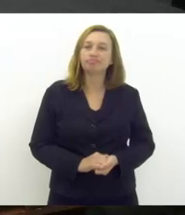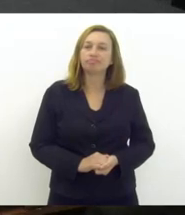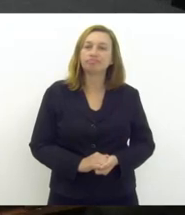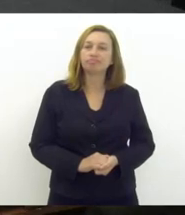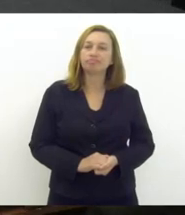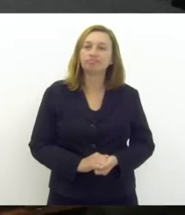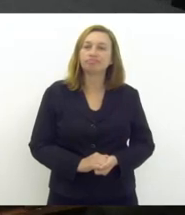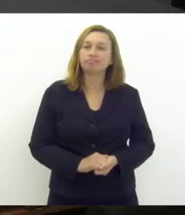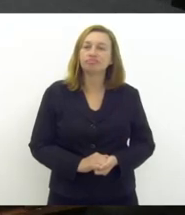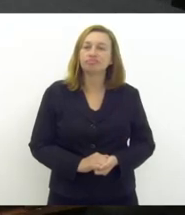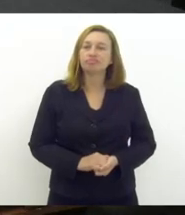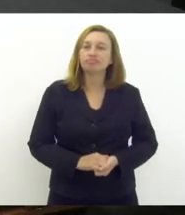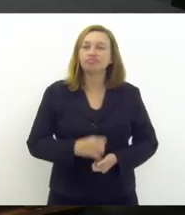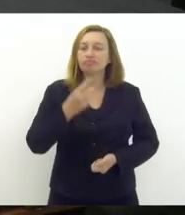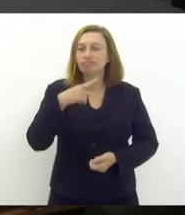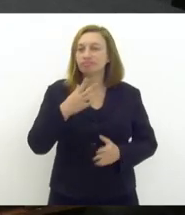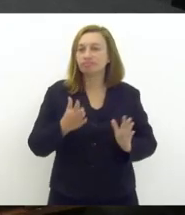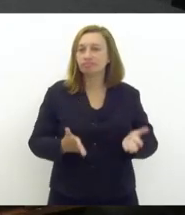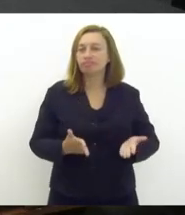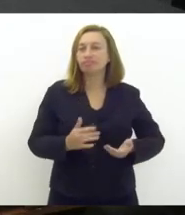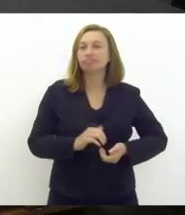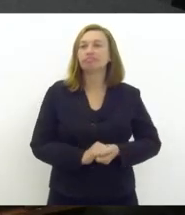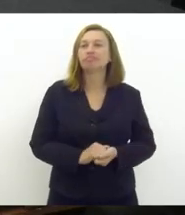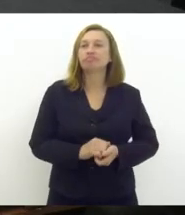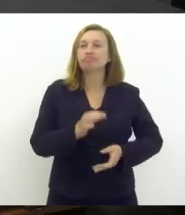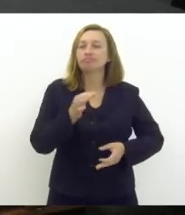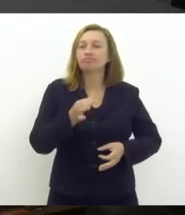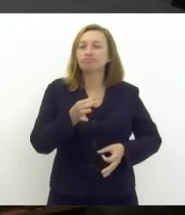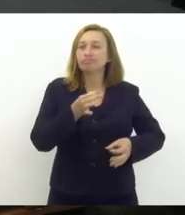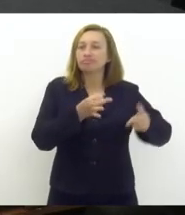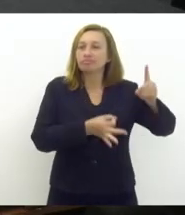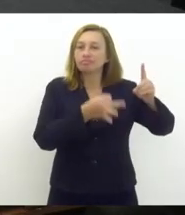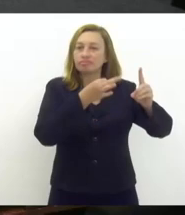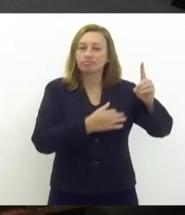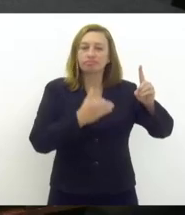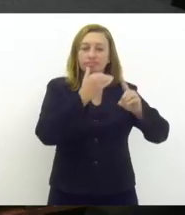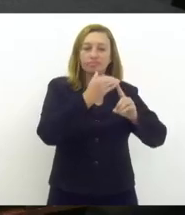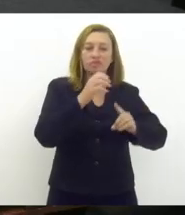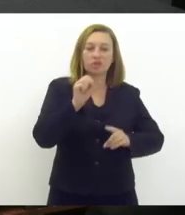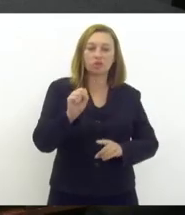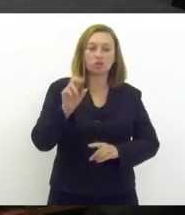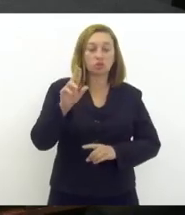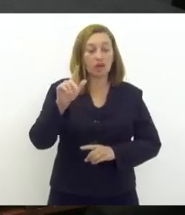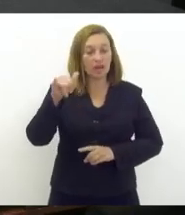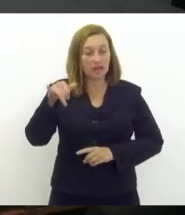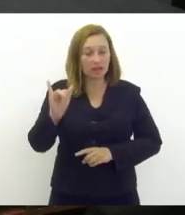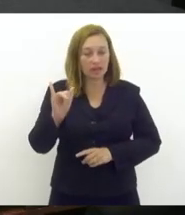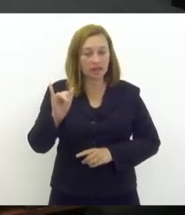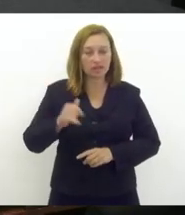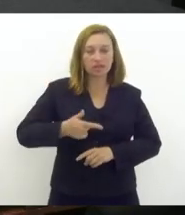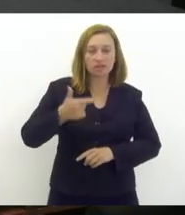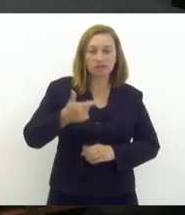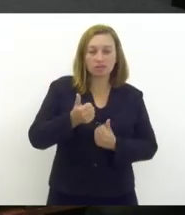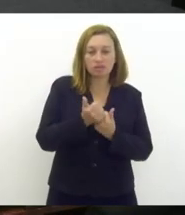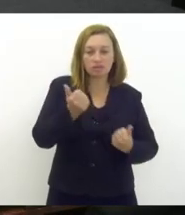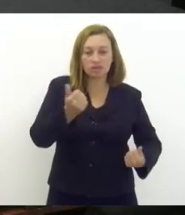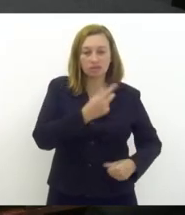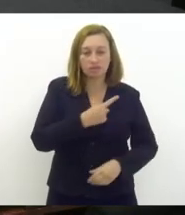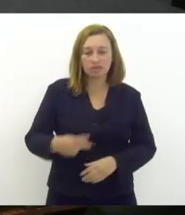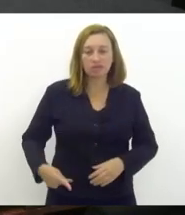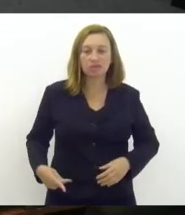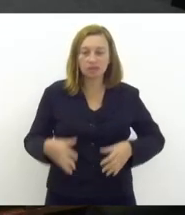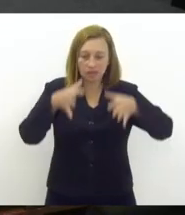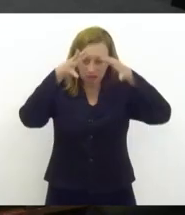passo a palavra agora para a senhora excelentíssima desembargadora sueri Lopes Magalhães segunda vice-presidente do